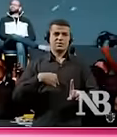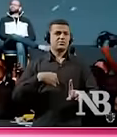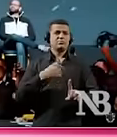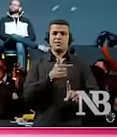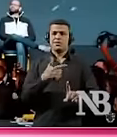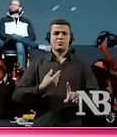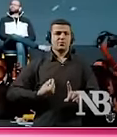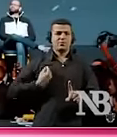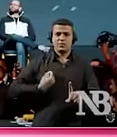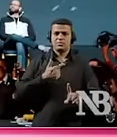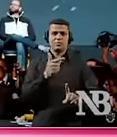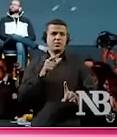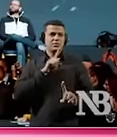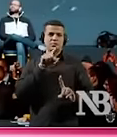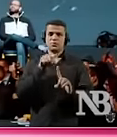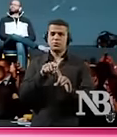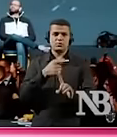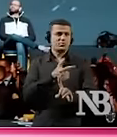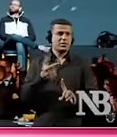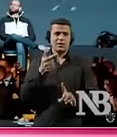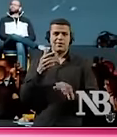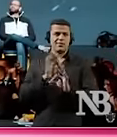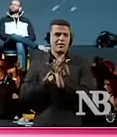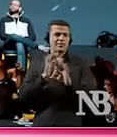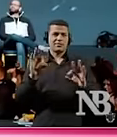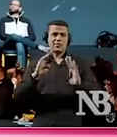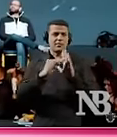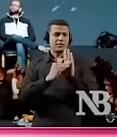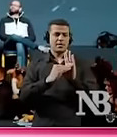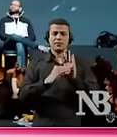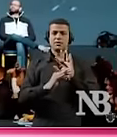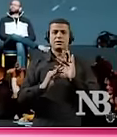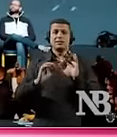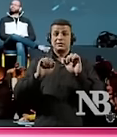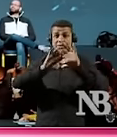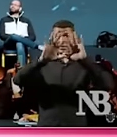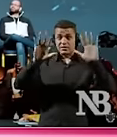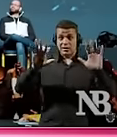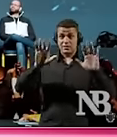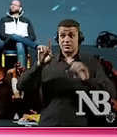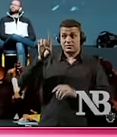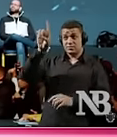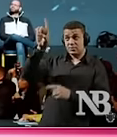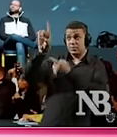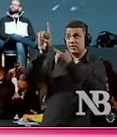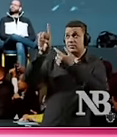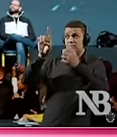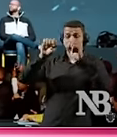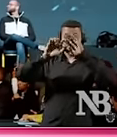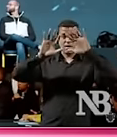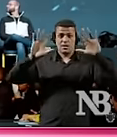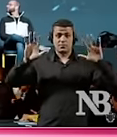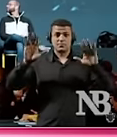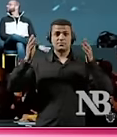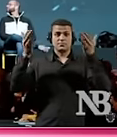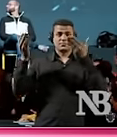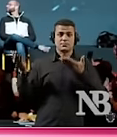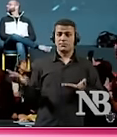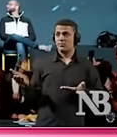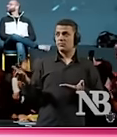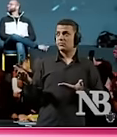e eu quero aqui rapidamente contar algo, para poder elucidar que sem esse daqui que está na tela,